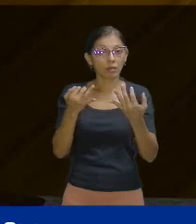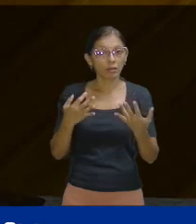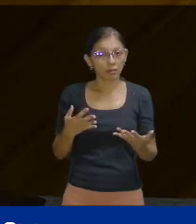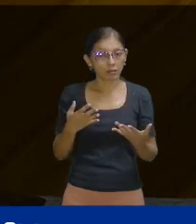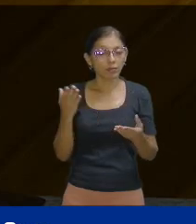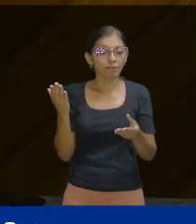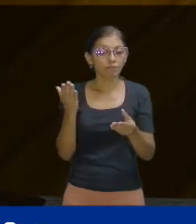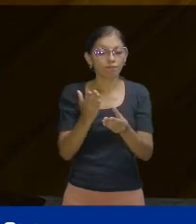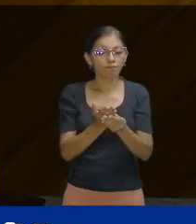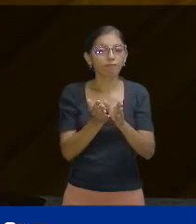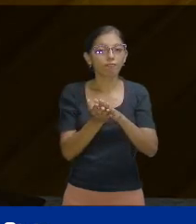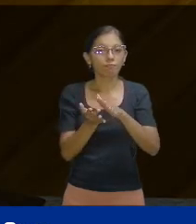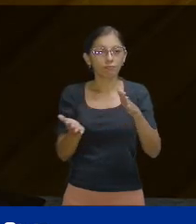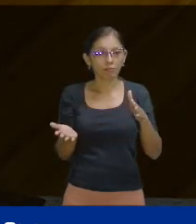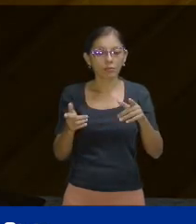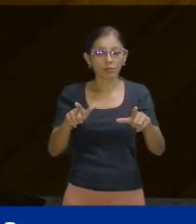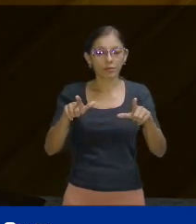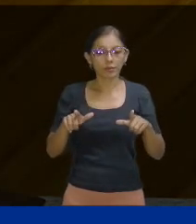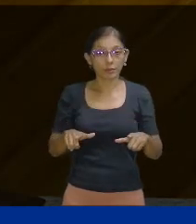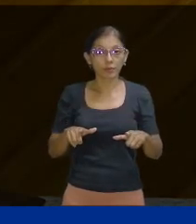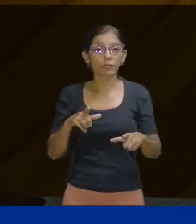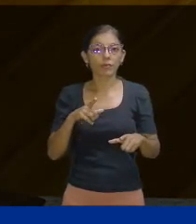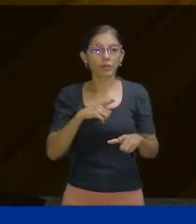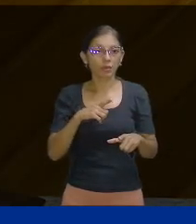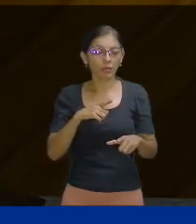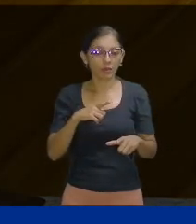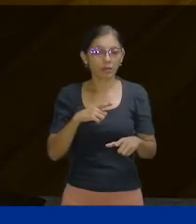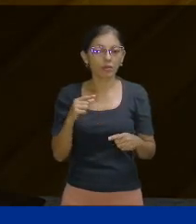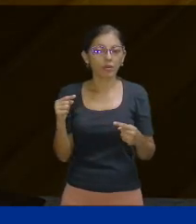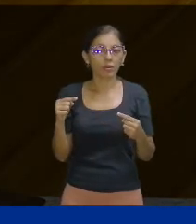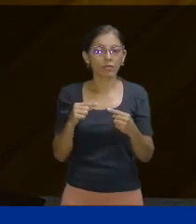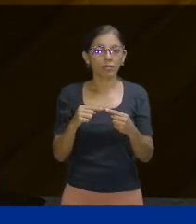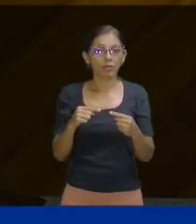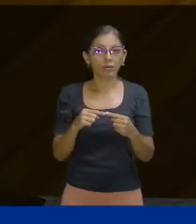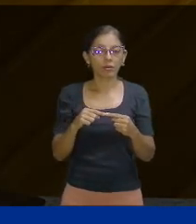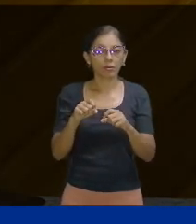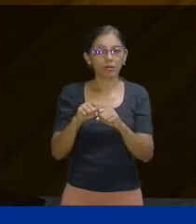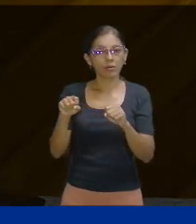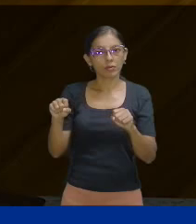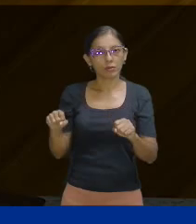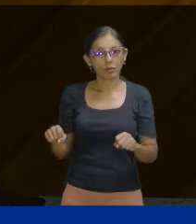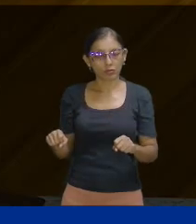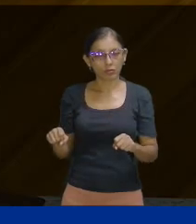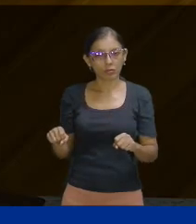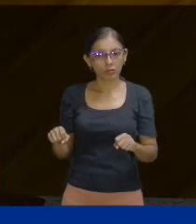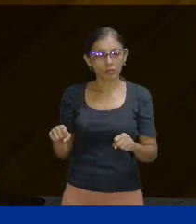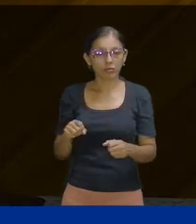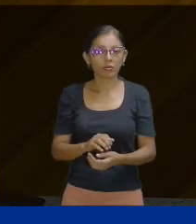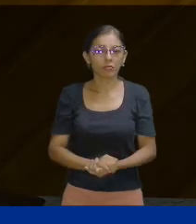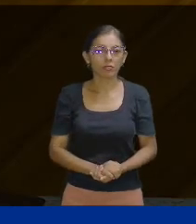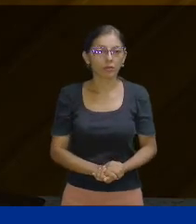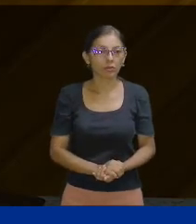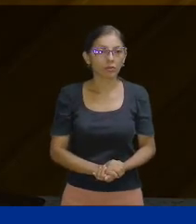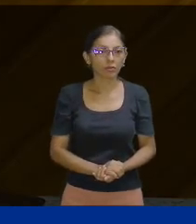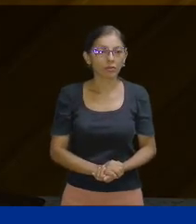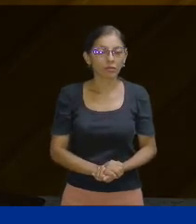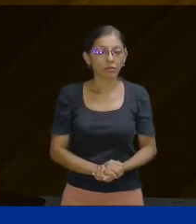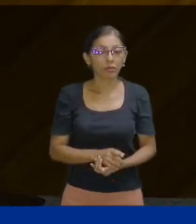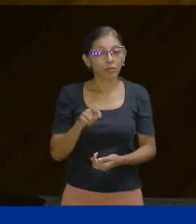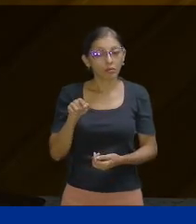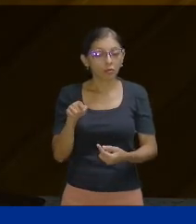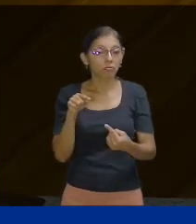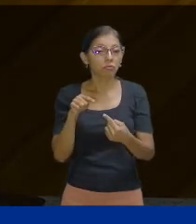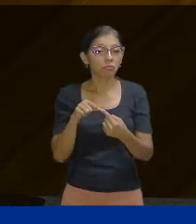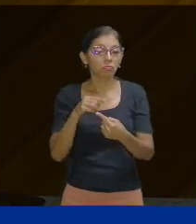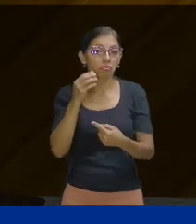castanhos nos escuros, autos uma certidão lisos, lavrada longos, por presos servidor para trás. público Usa que dá lábio maquiado, conta sobrancelha de bem que desenhada, efetuou, nariz de azulado, fato, a batom citação rosa, pessoal